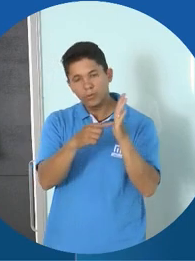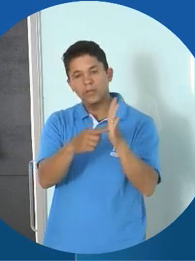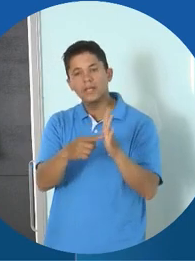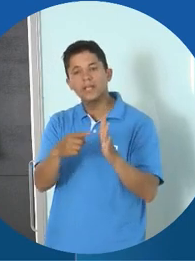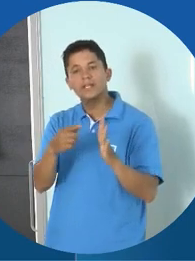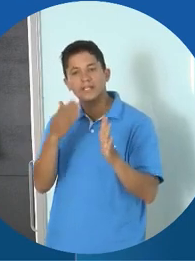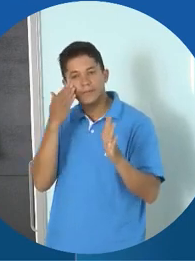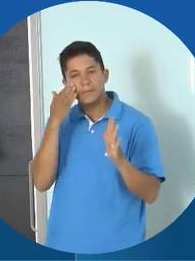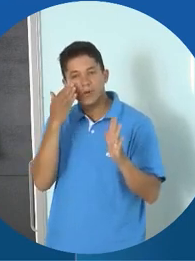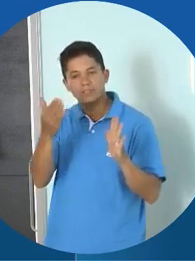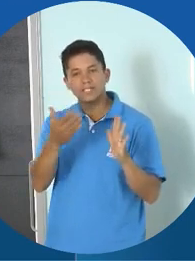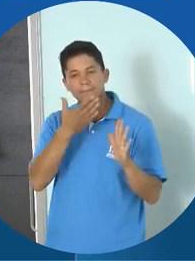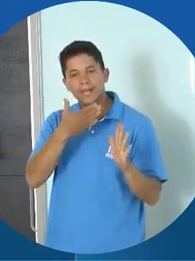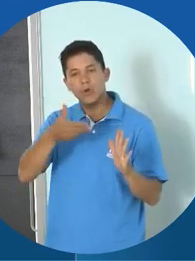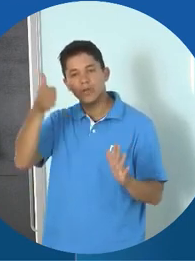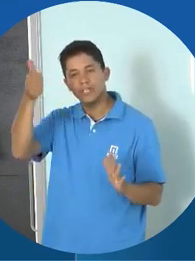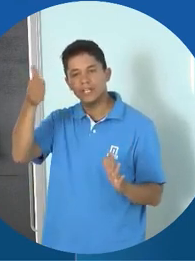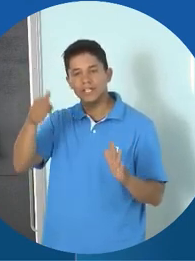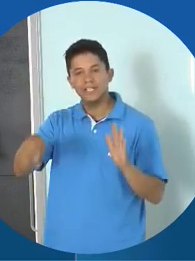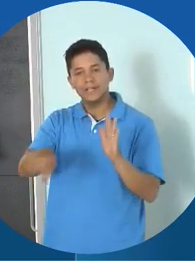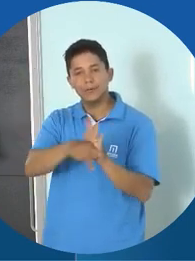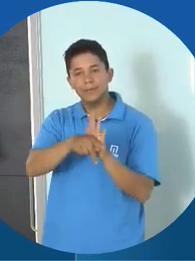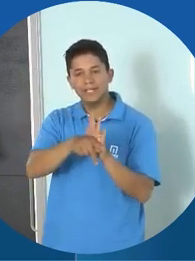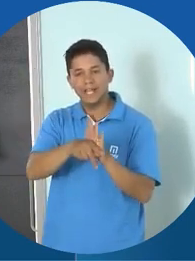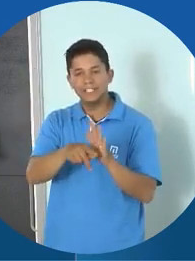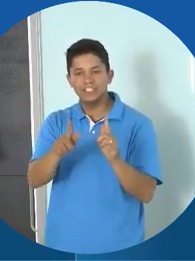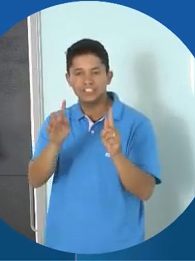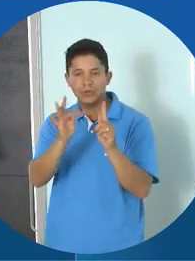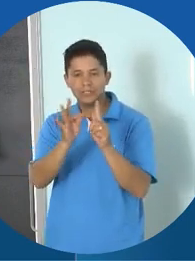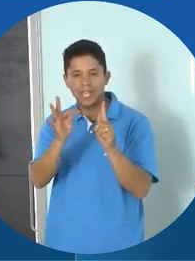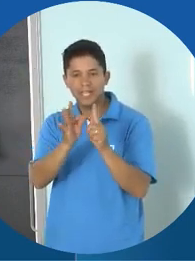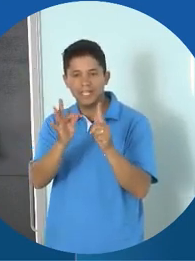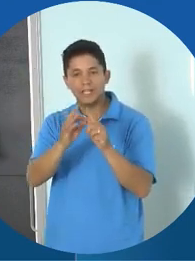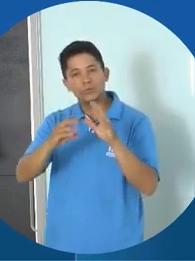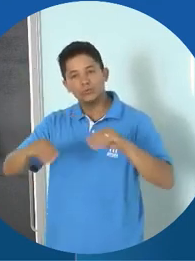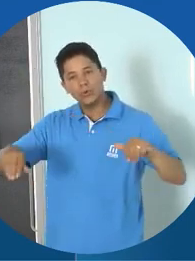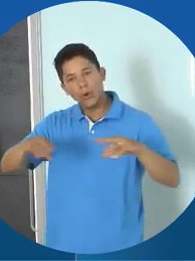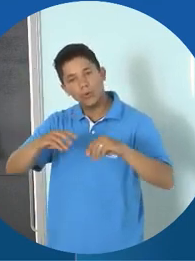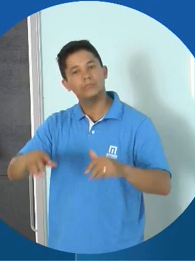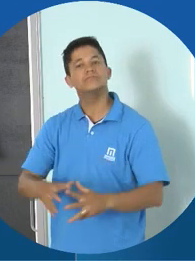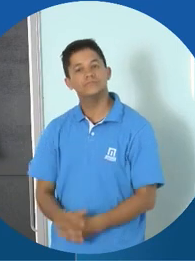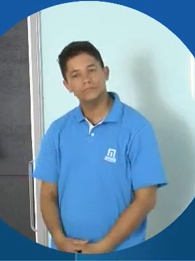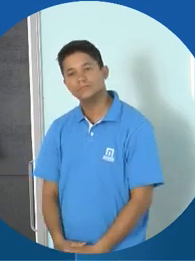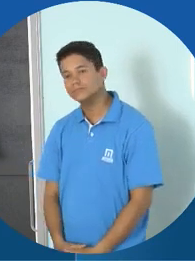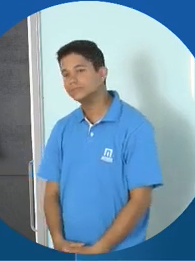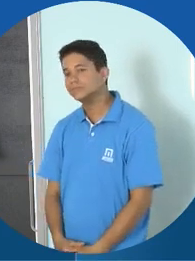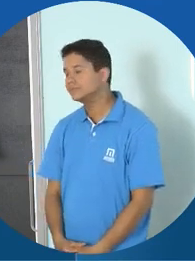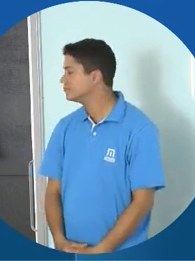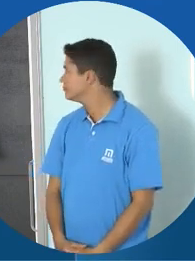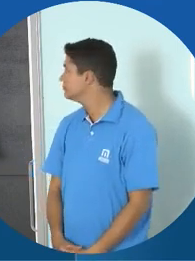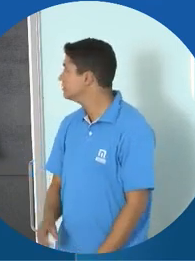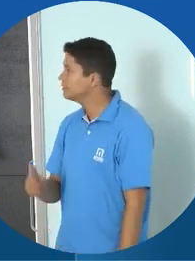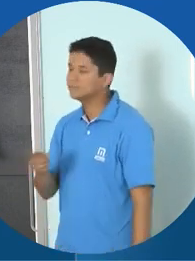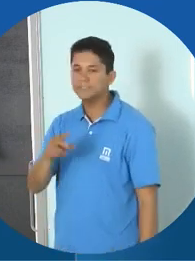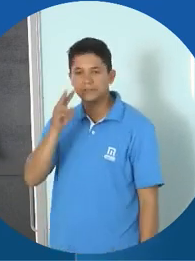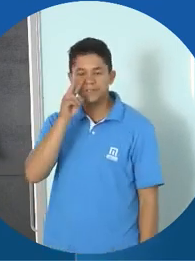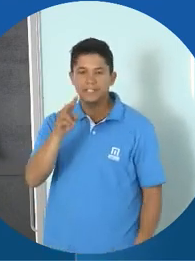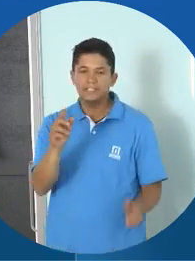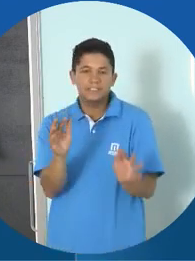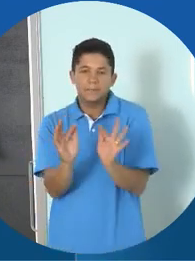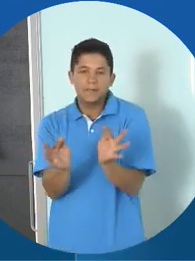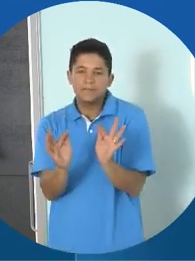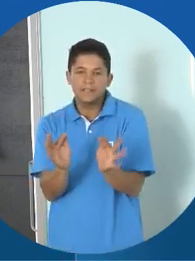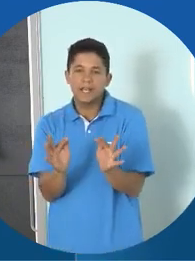das propriedades geotécnicas do solo, utilizando esse método. Acaba, como vocês podem ver, tentando simplificar um pouco,